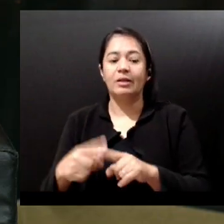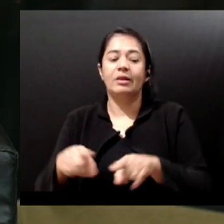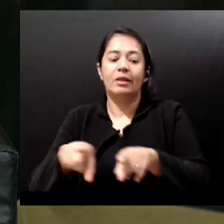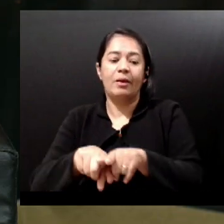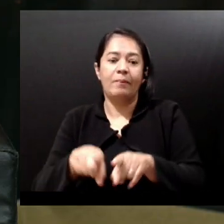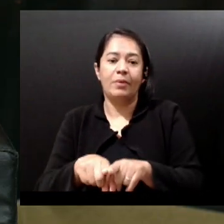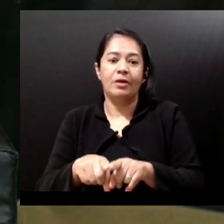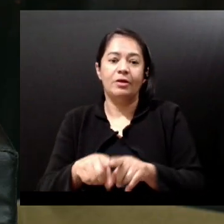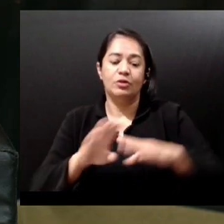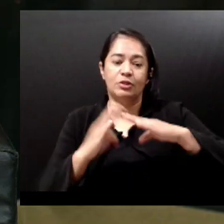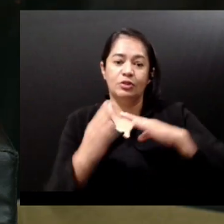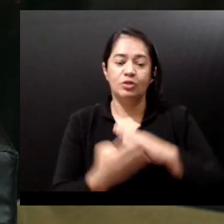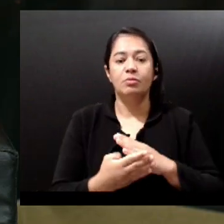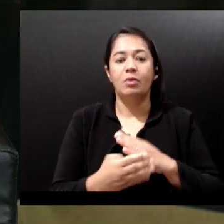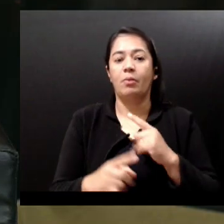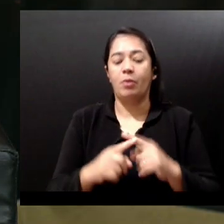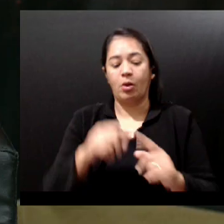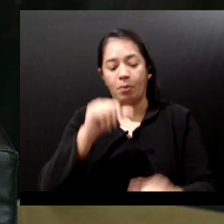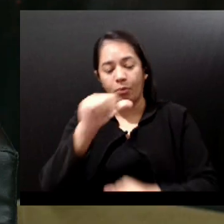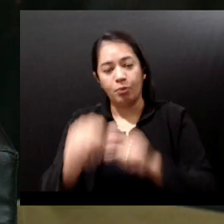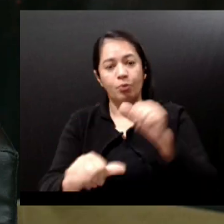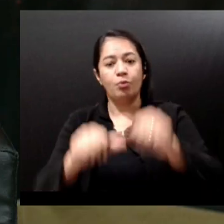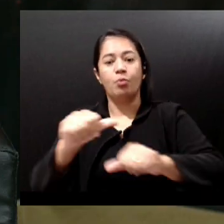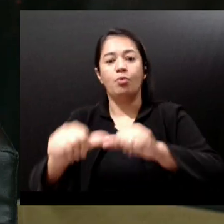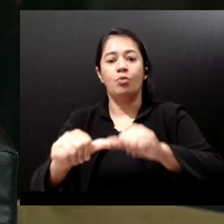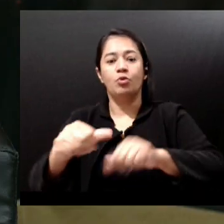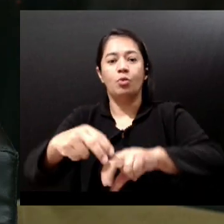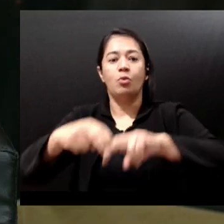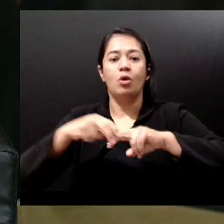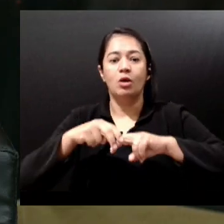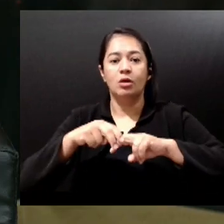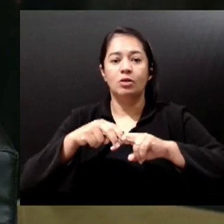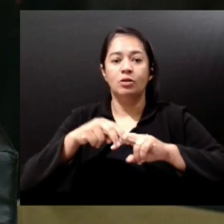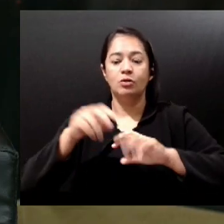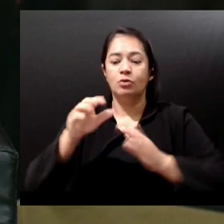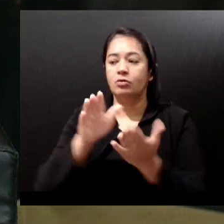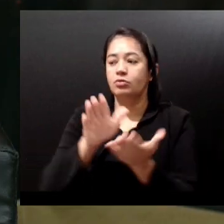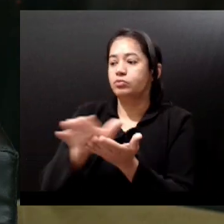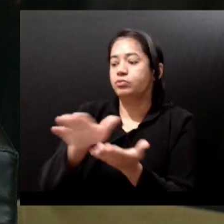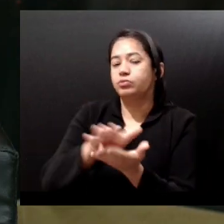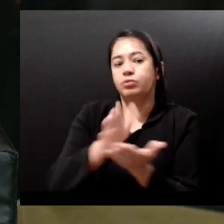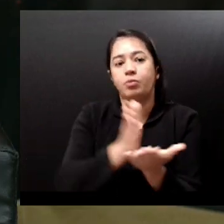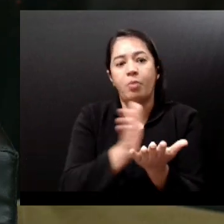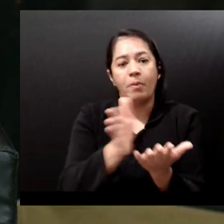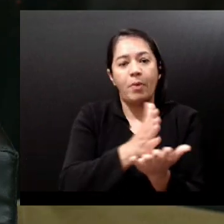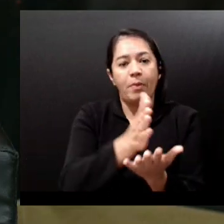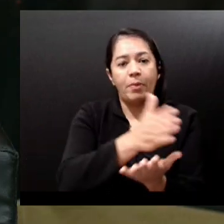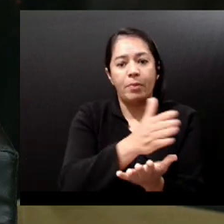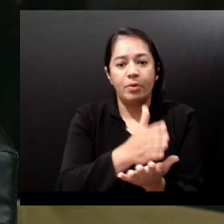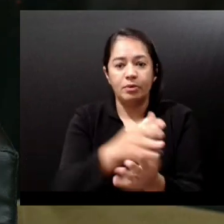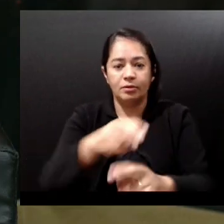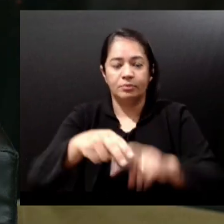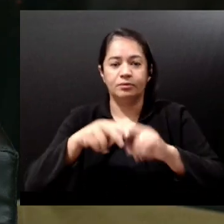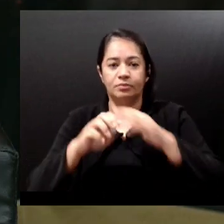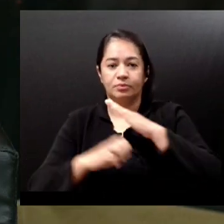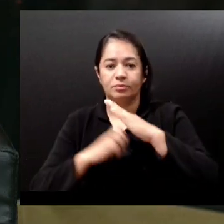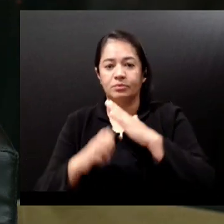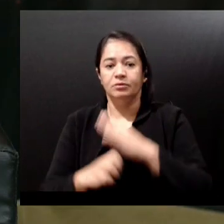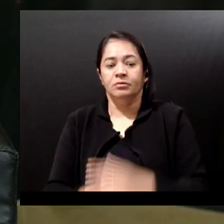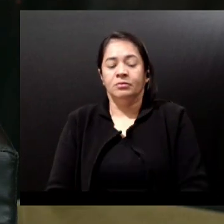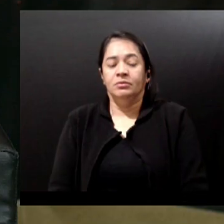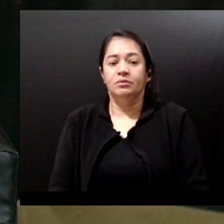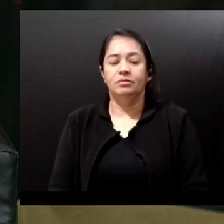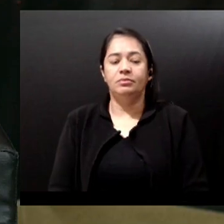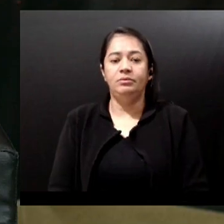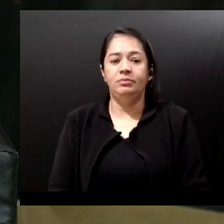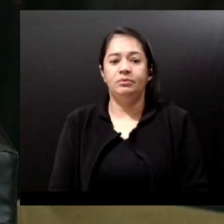A alteração ocorre após redistribuição da frota pela empresa operadora. Já na linha